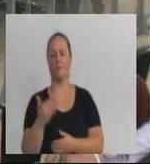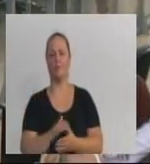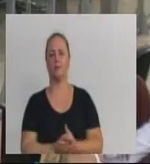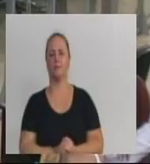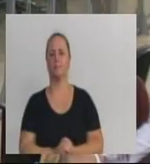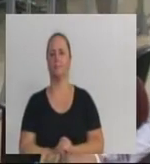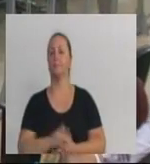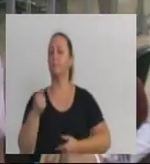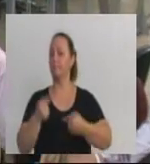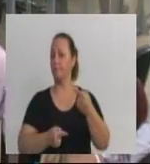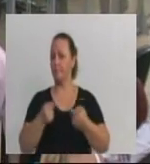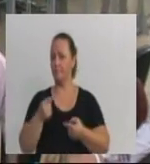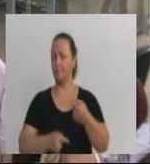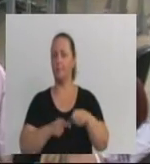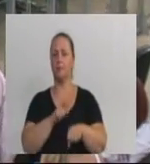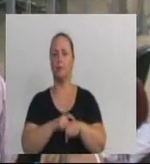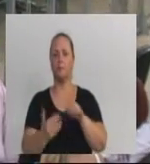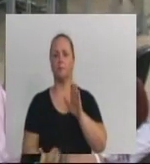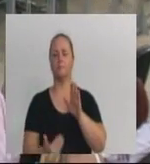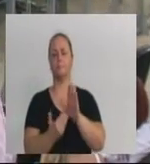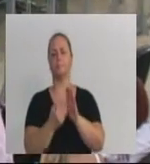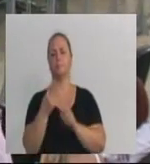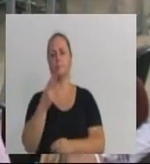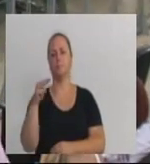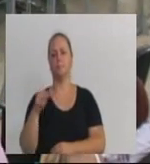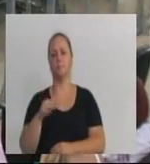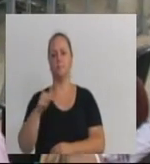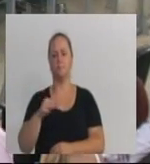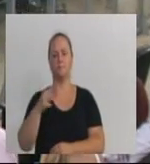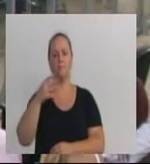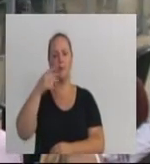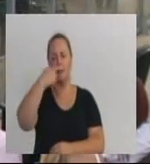Em discussão, pelo tempo de até 3 minutos, vereador Adriano Pereira.